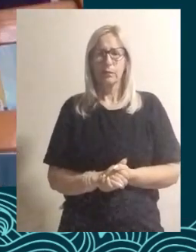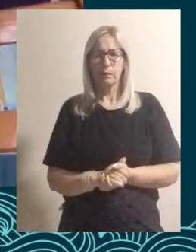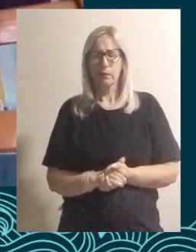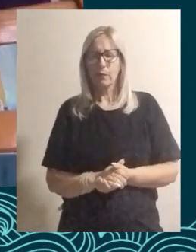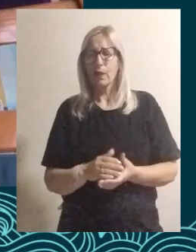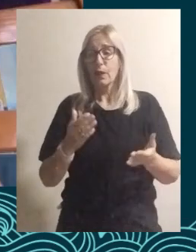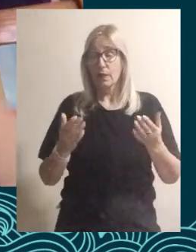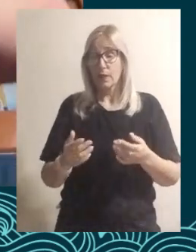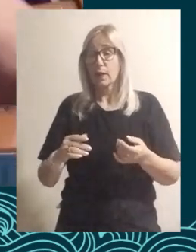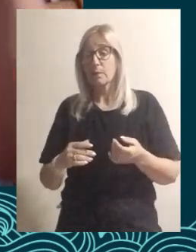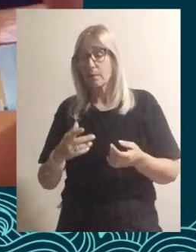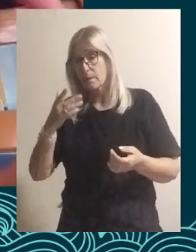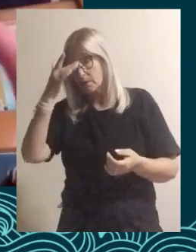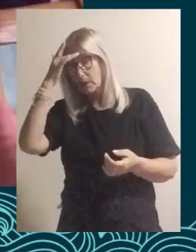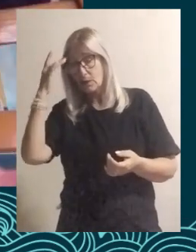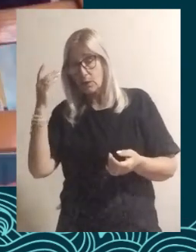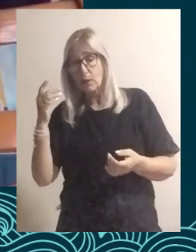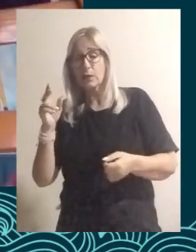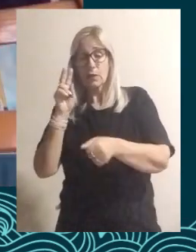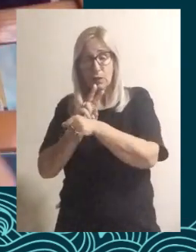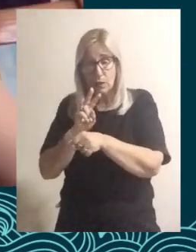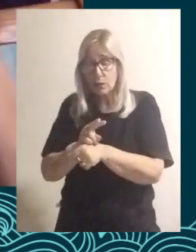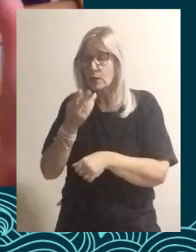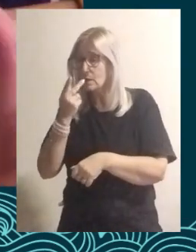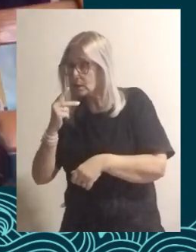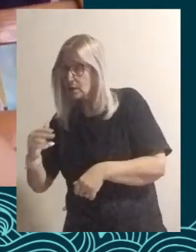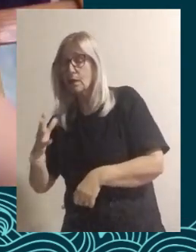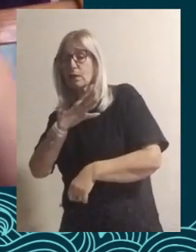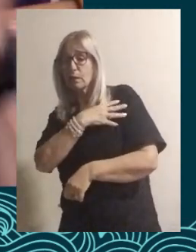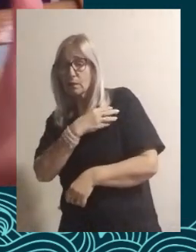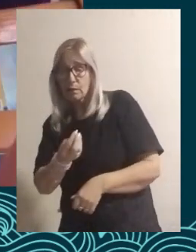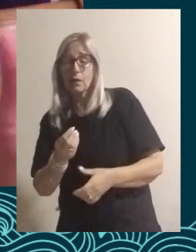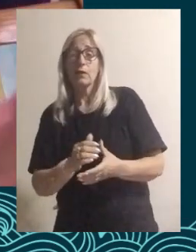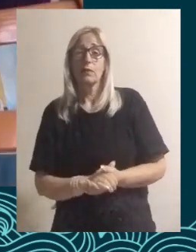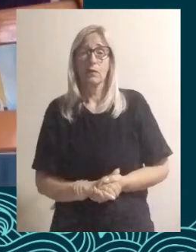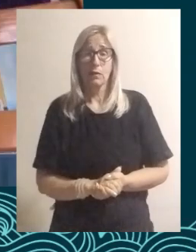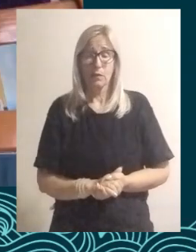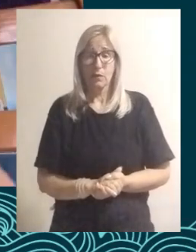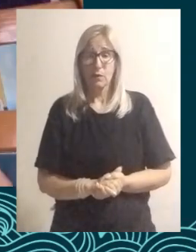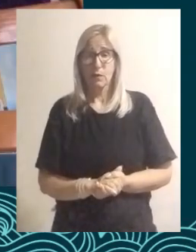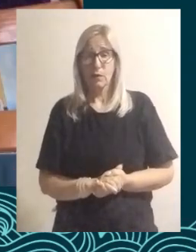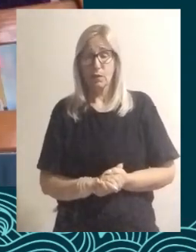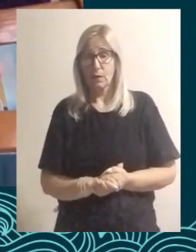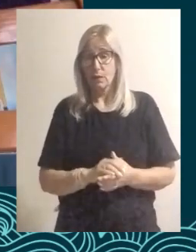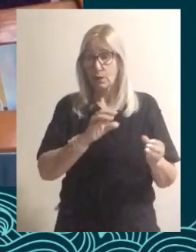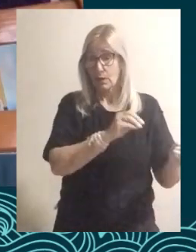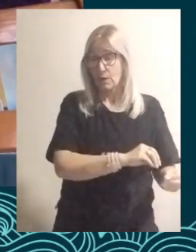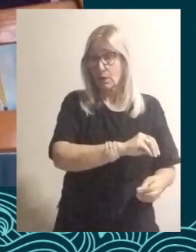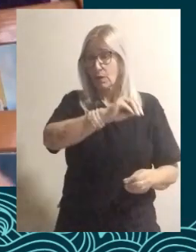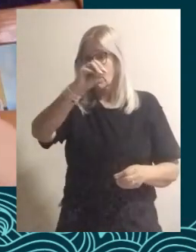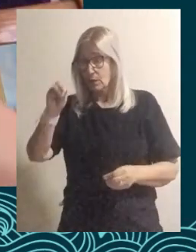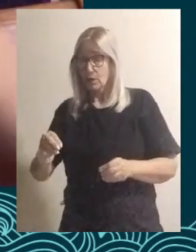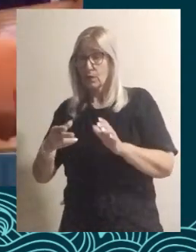porque elas têm mais gente que depende delas, elas são as pessoas que cuidam, são elas que estão mais sobrecarregadas, e são elas que têm menos